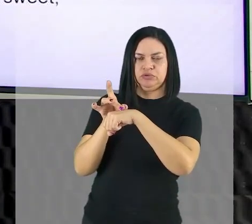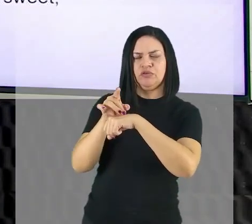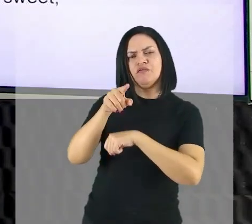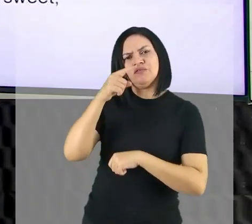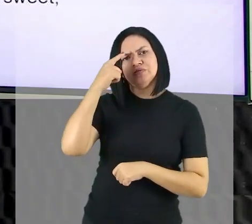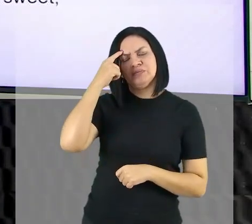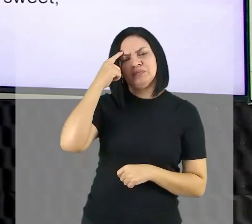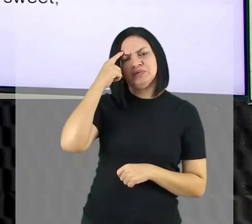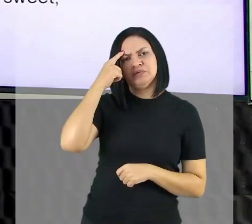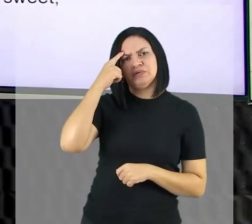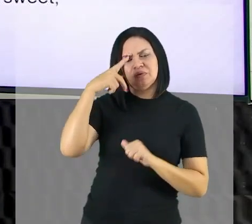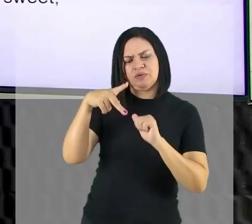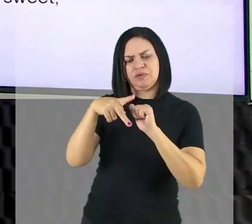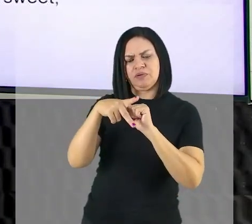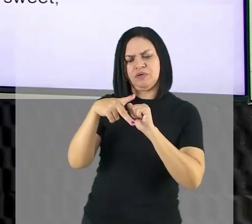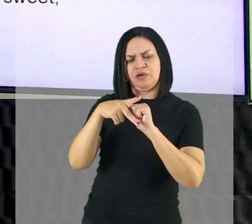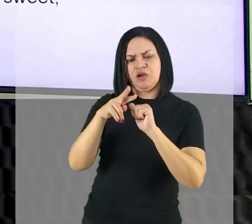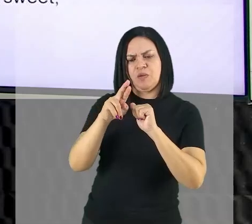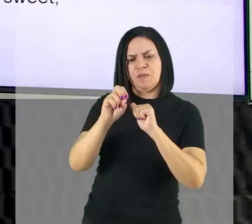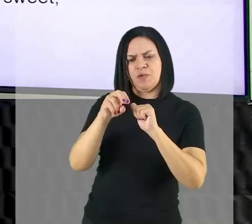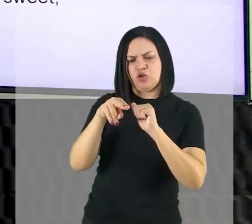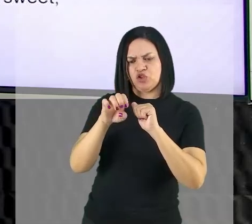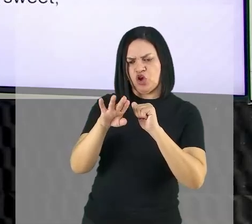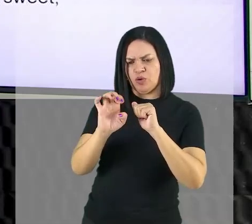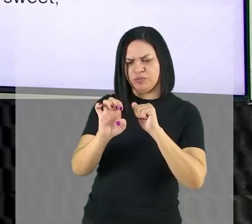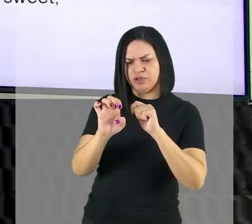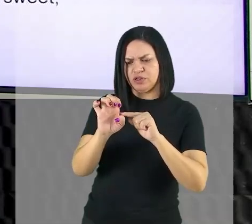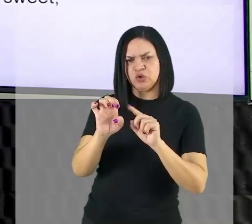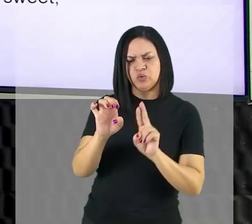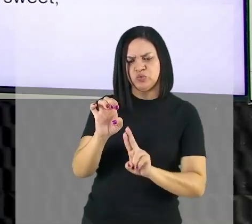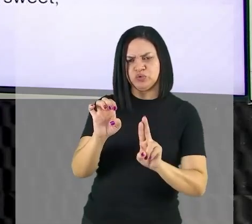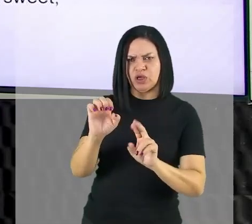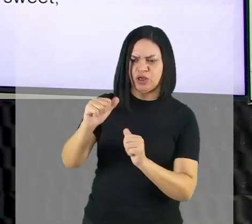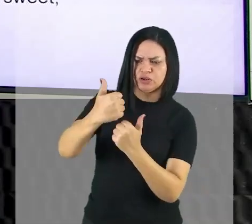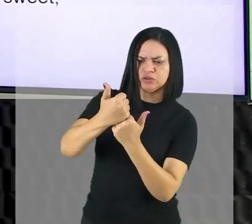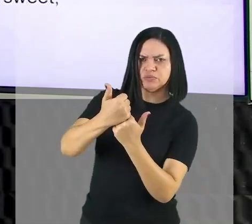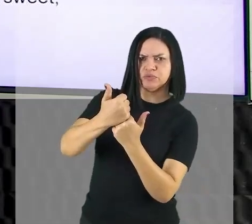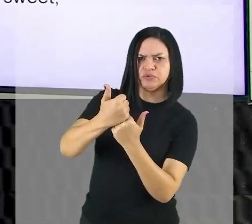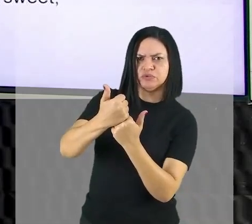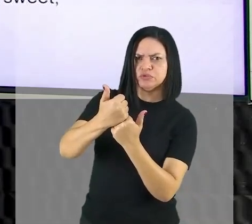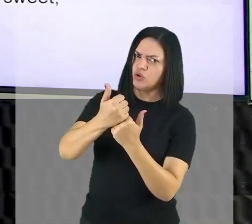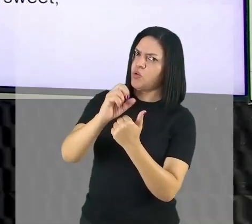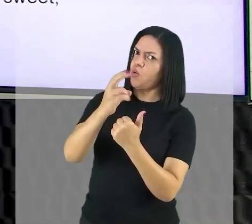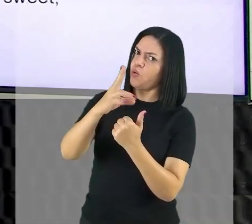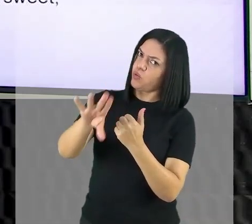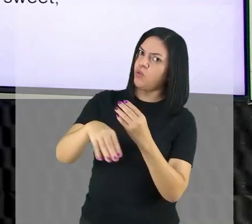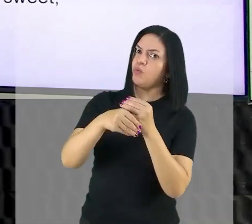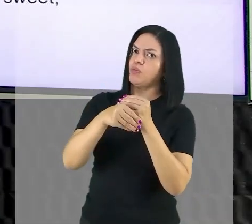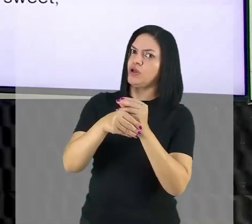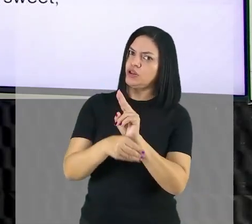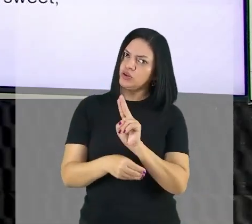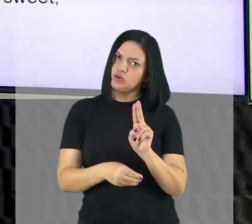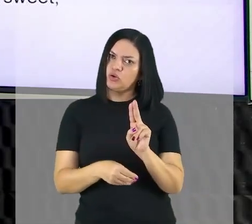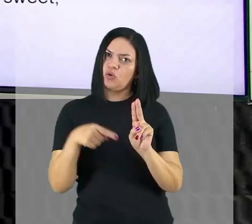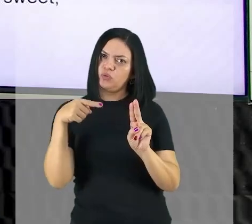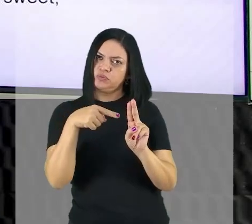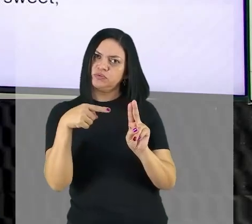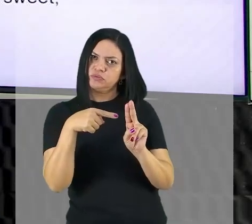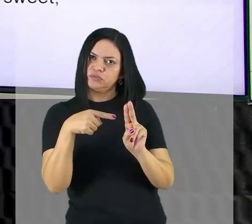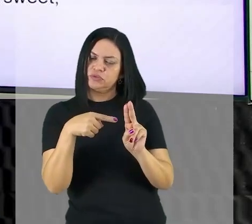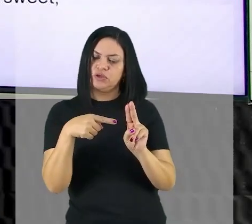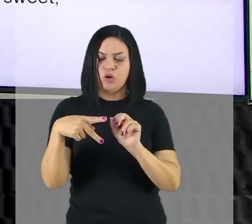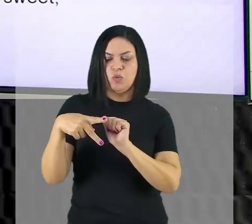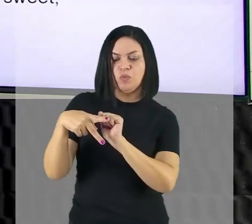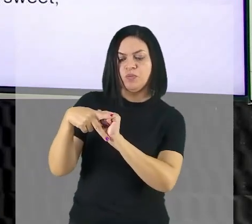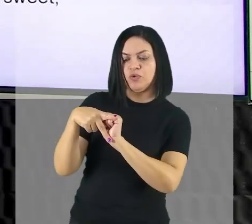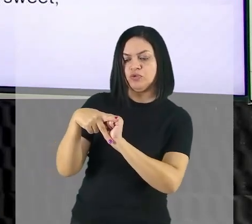referência pronominal? O pronome é utilizado para substituir ou complementar um nome. Então, o pronome ele é